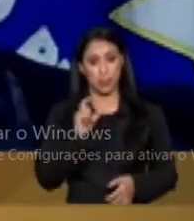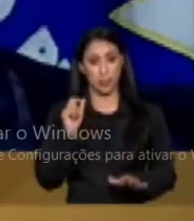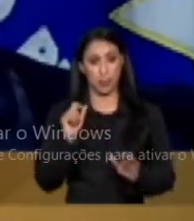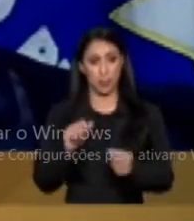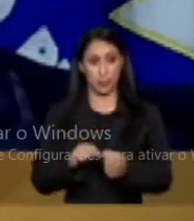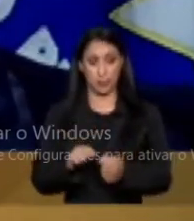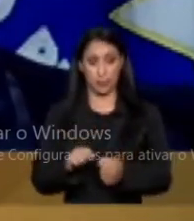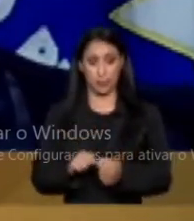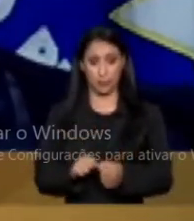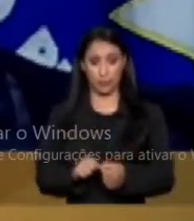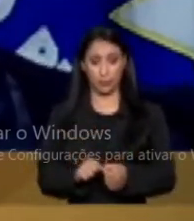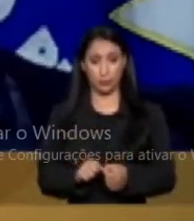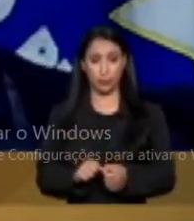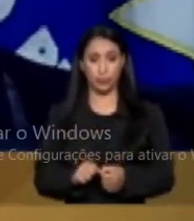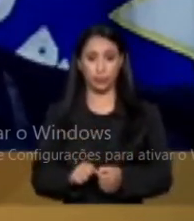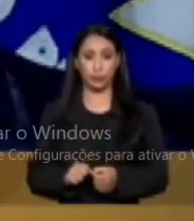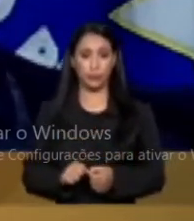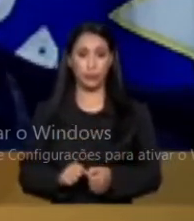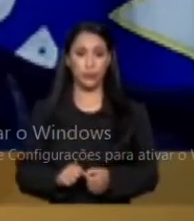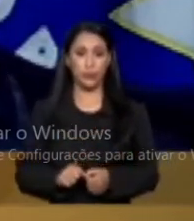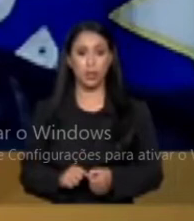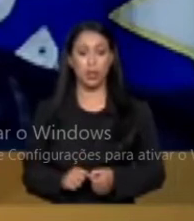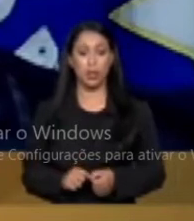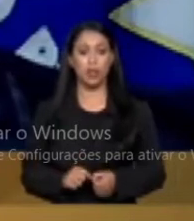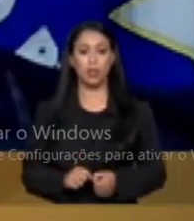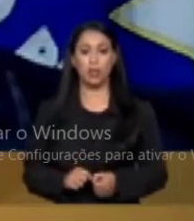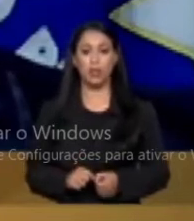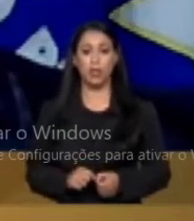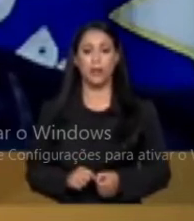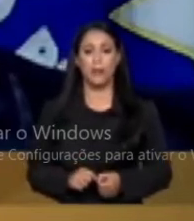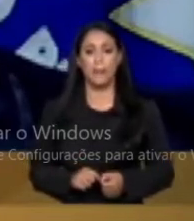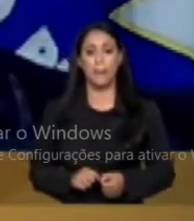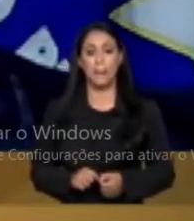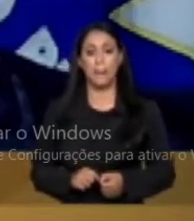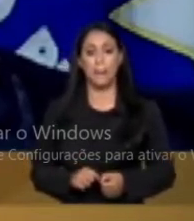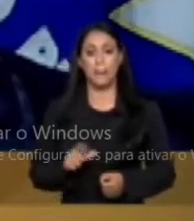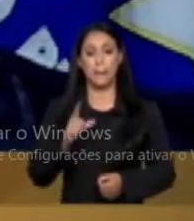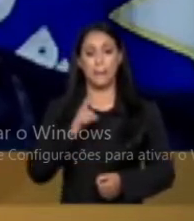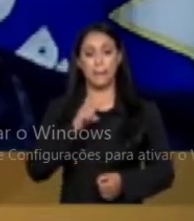estabelecidas, deve envolver, evidentemente,